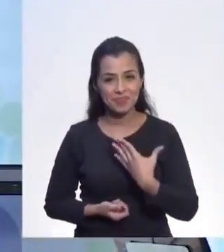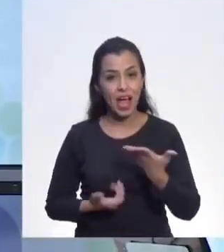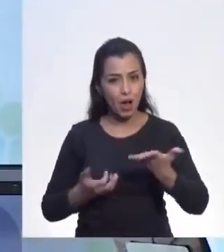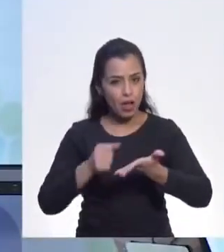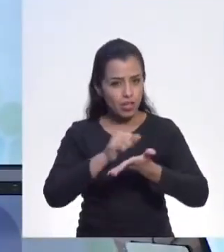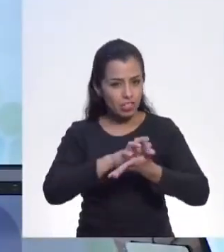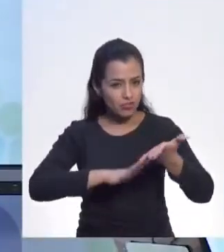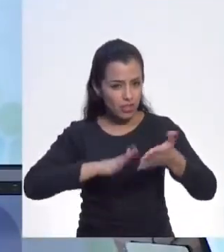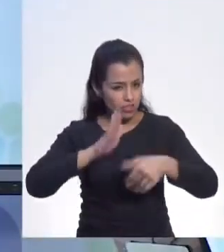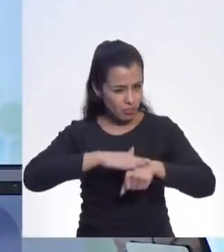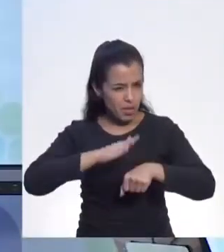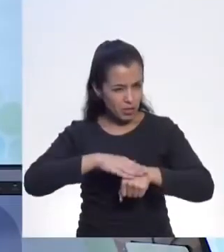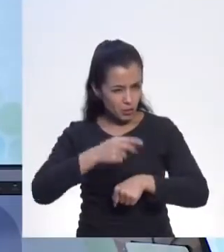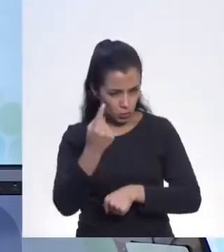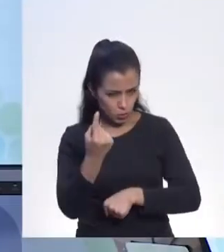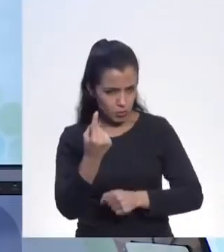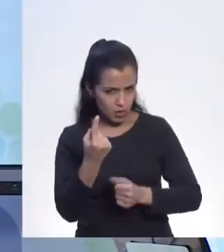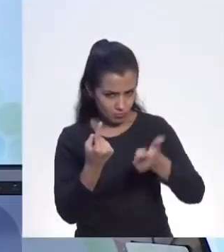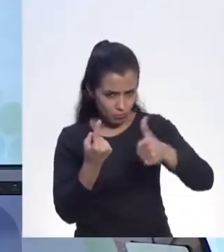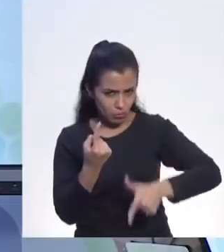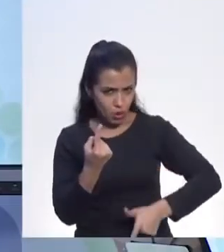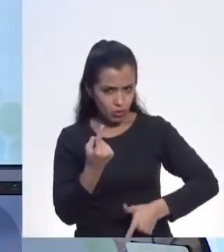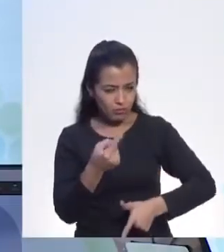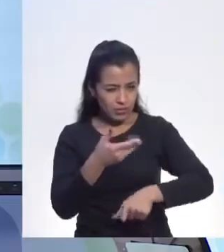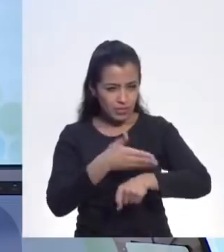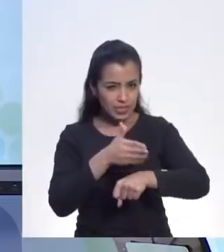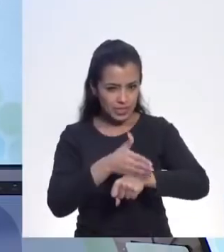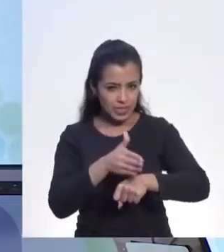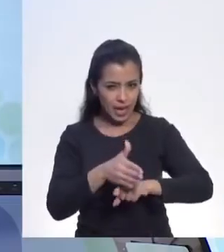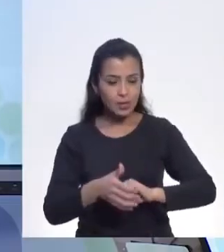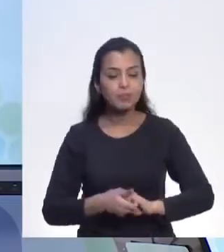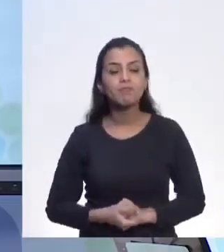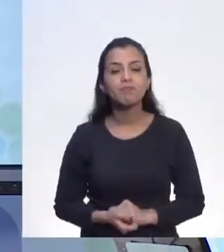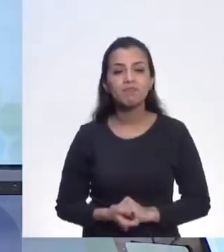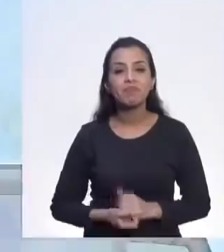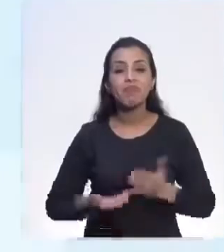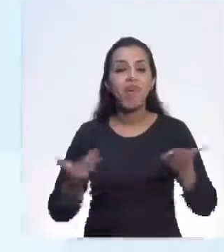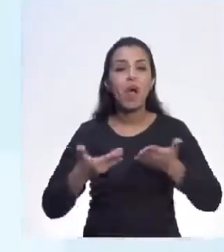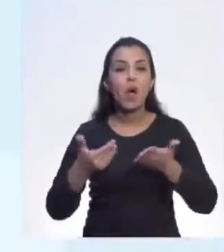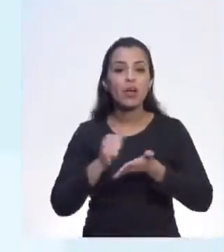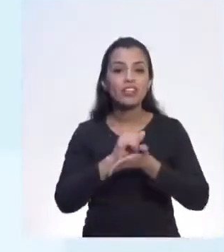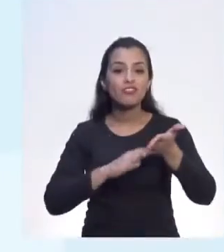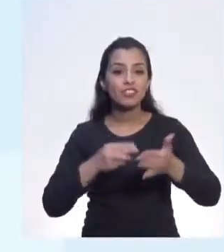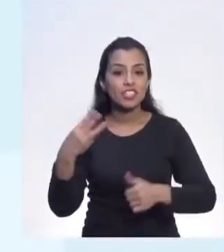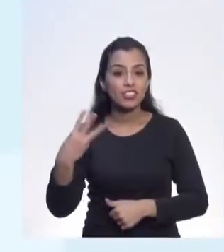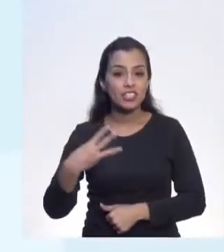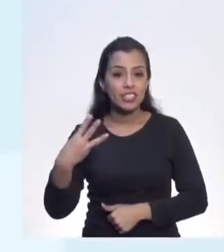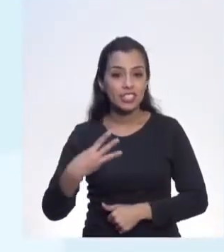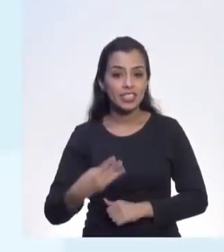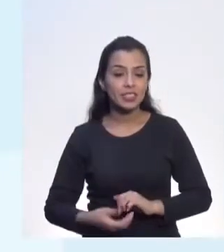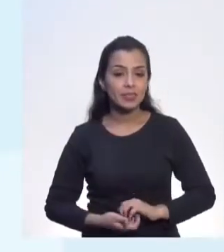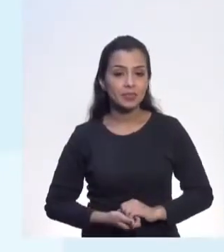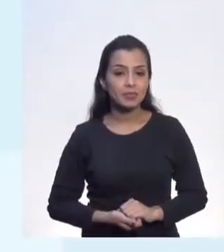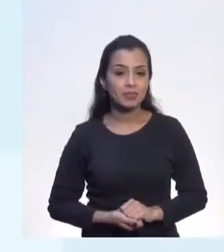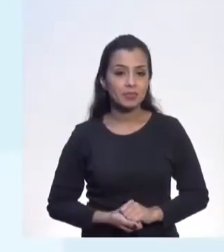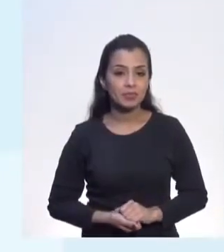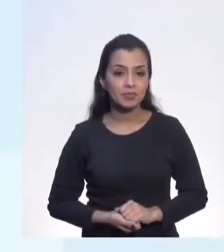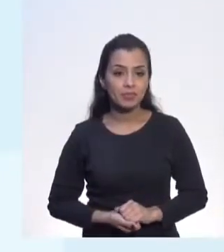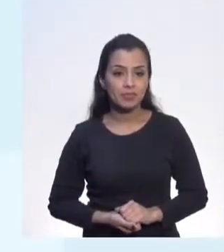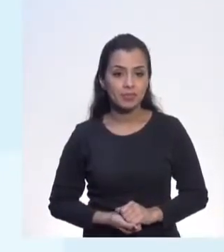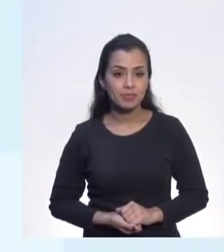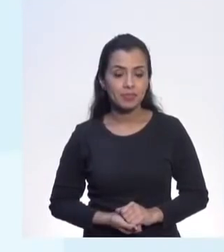mais uma atividade, pessoal? Vamos? Vamos treinar mais um pouquinho? Então, por favor, atividade 3 na tela.